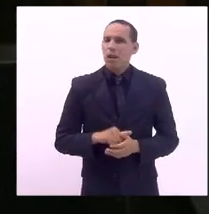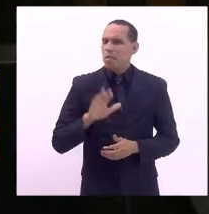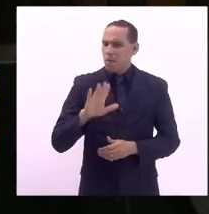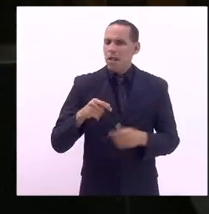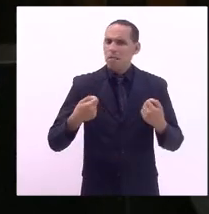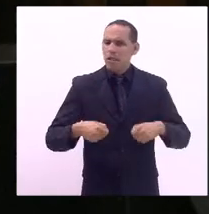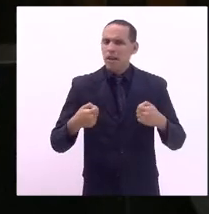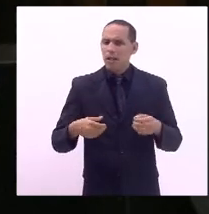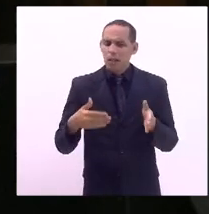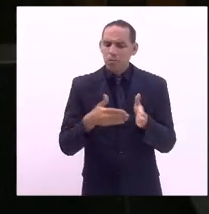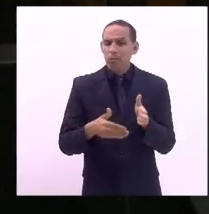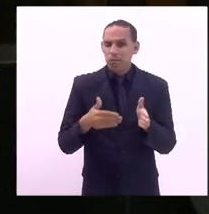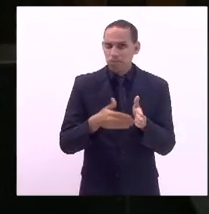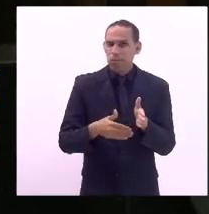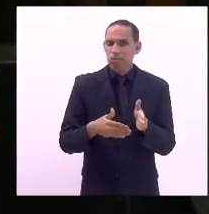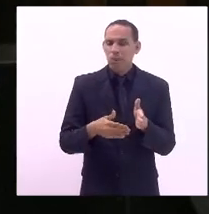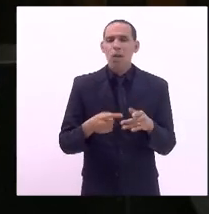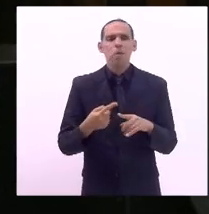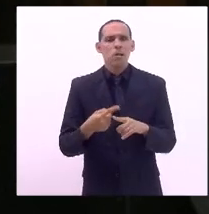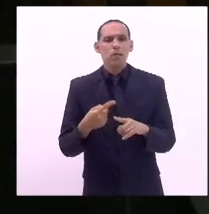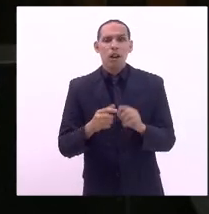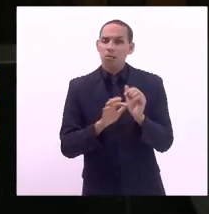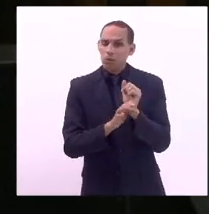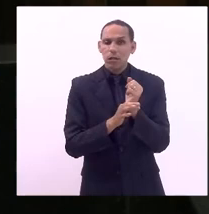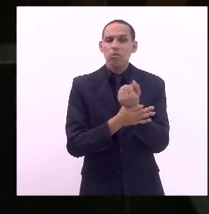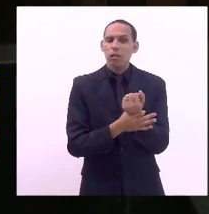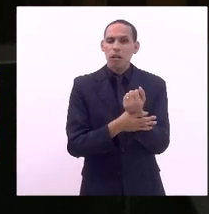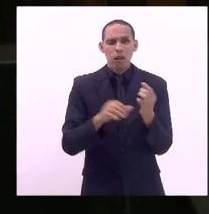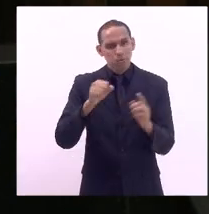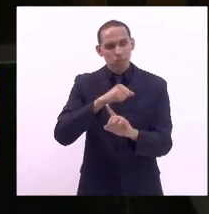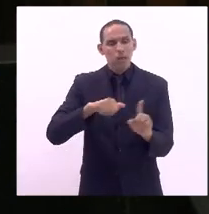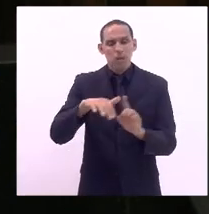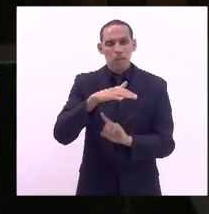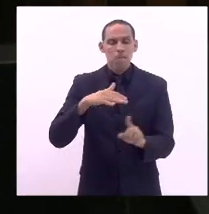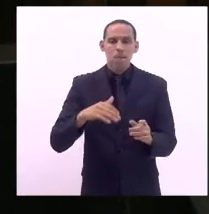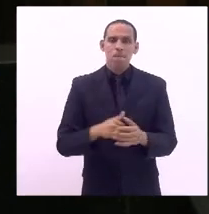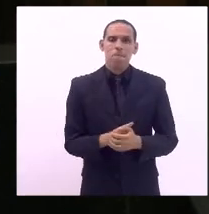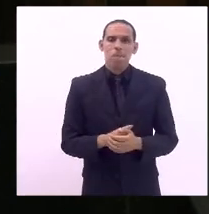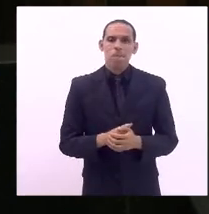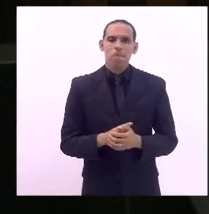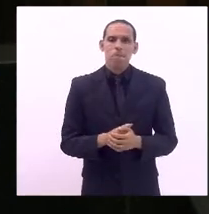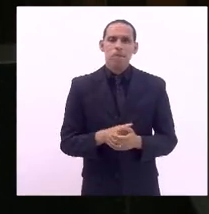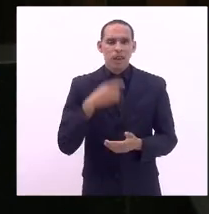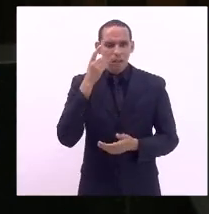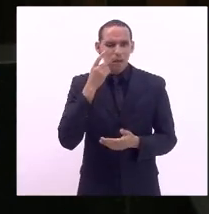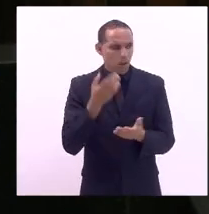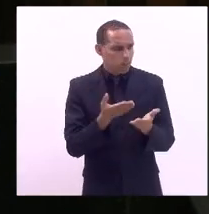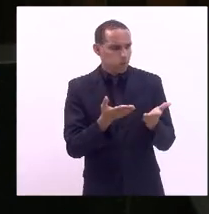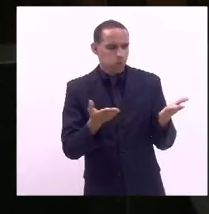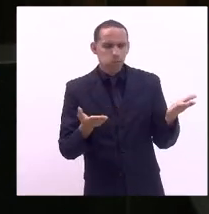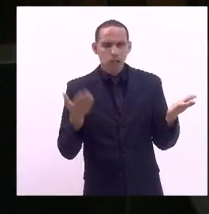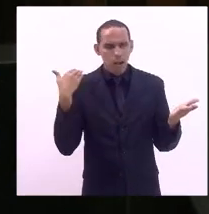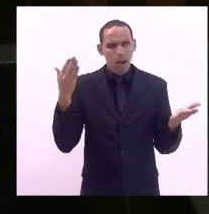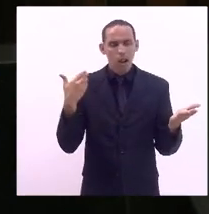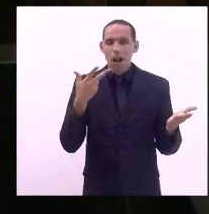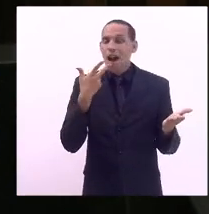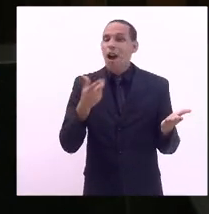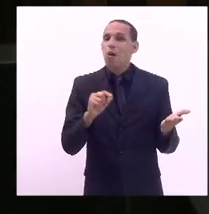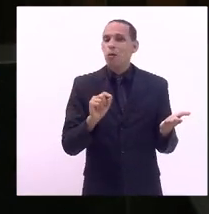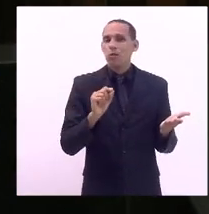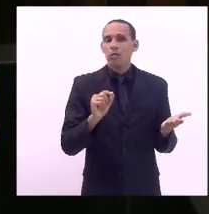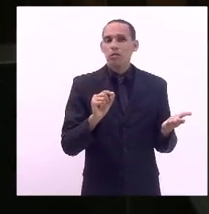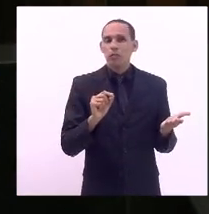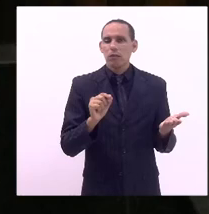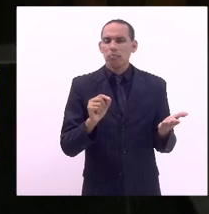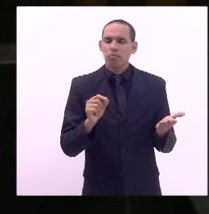ser restrito por uma questão de segurança na sociedade. Muitos dos deputados que me antecederam, eles falaram algo